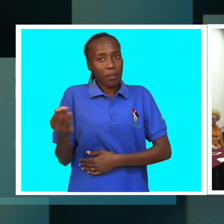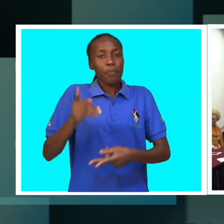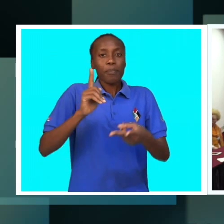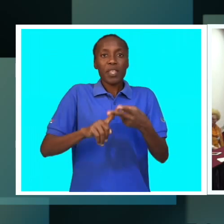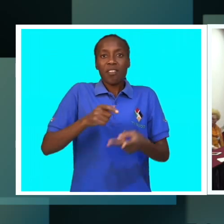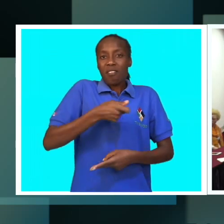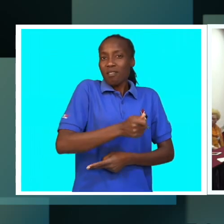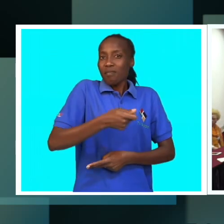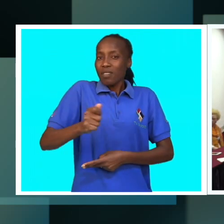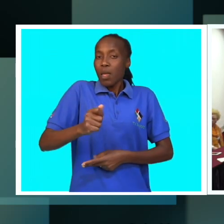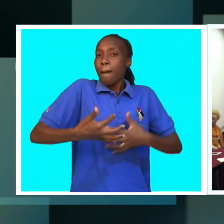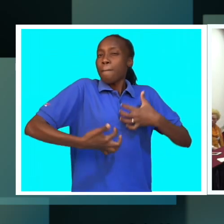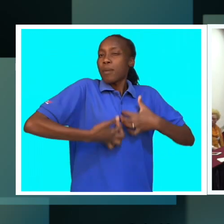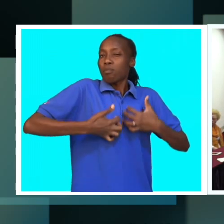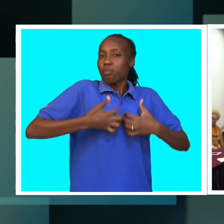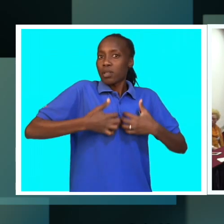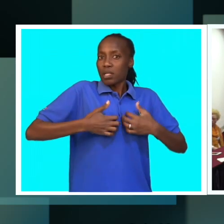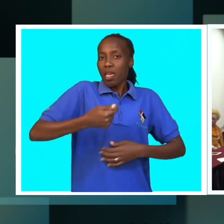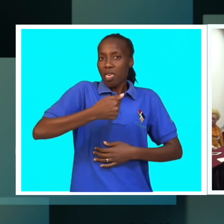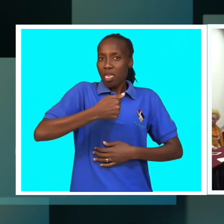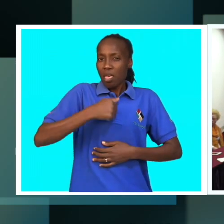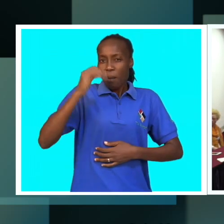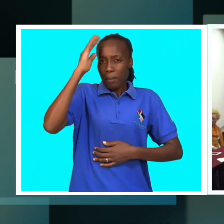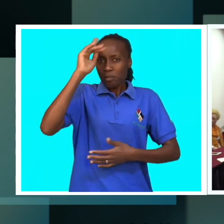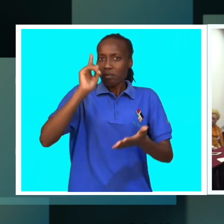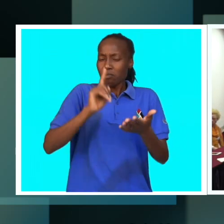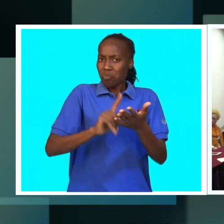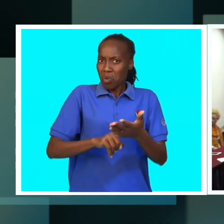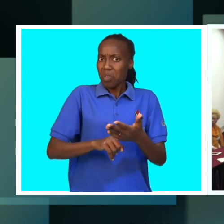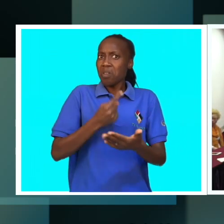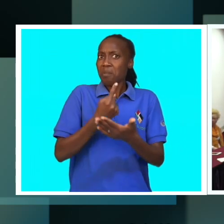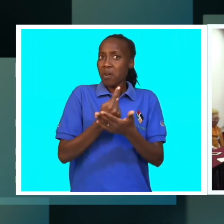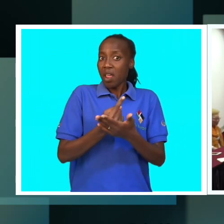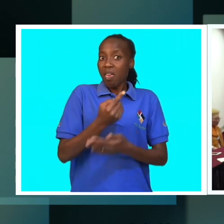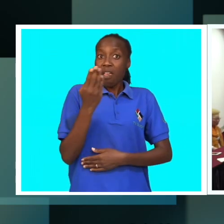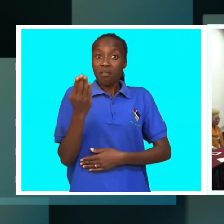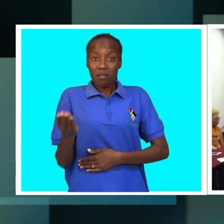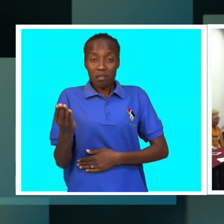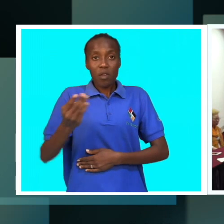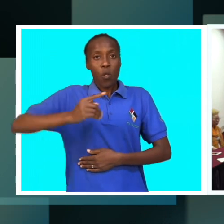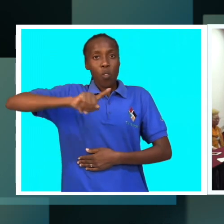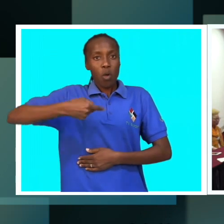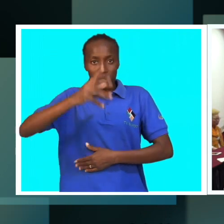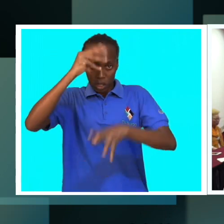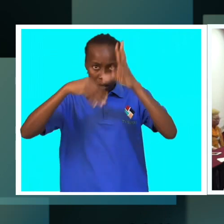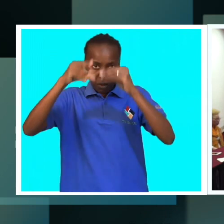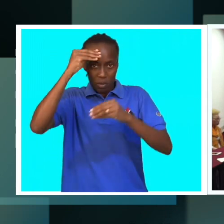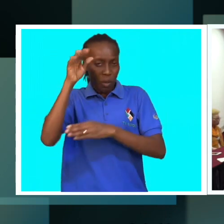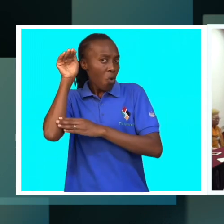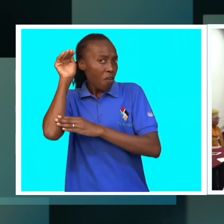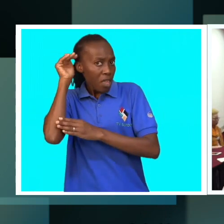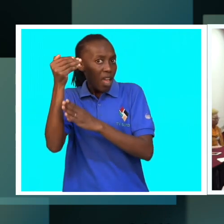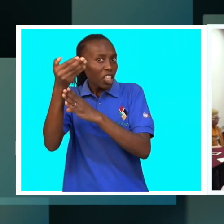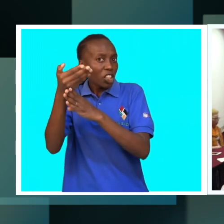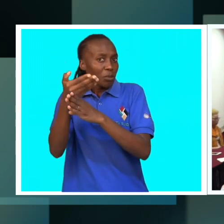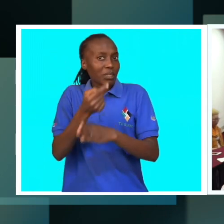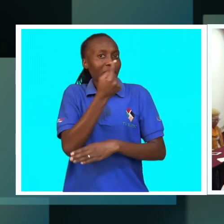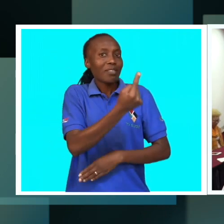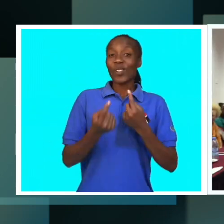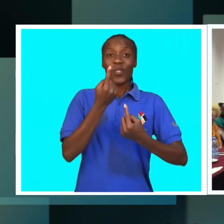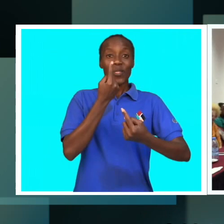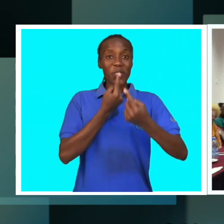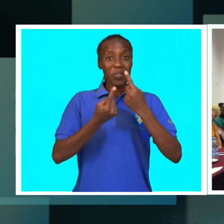as suas preocupações. Então, eu achei muito interessante e acho que é assim como a gente aprende, ouvir a experiência de cada